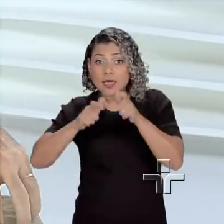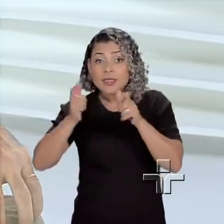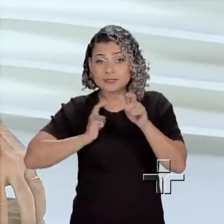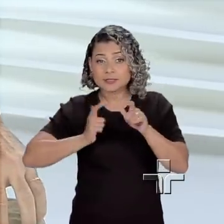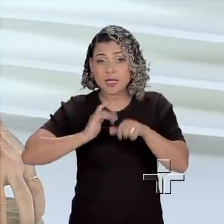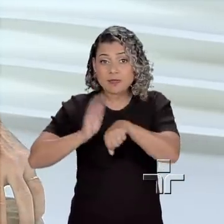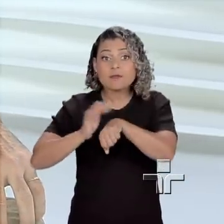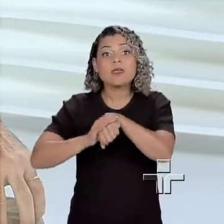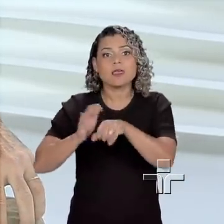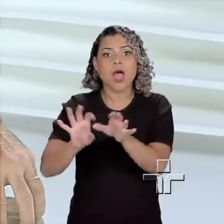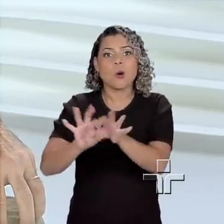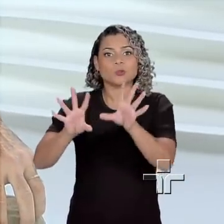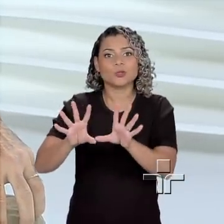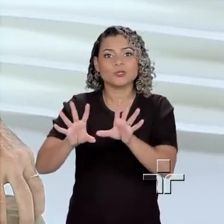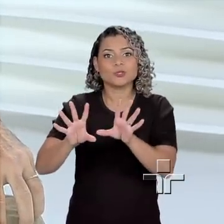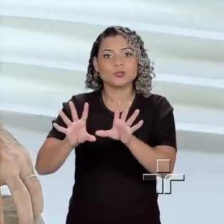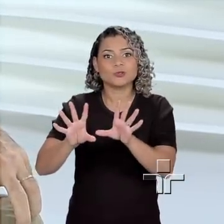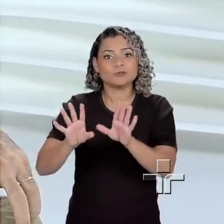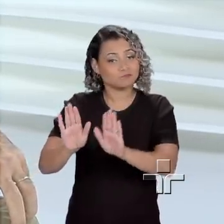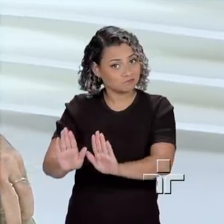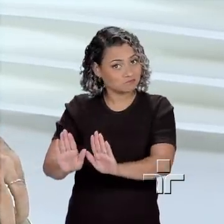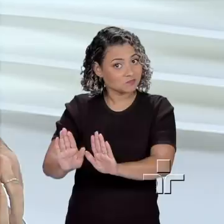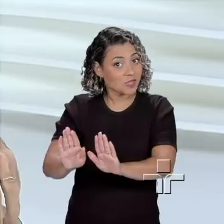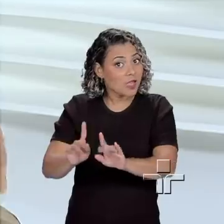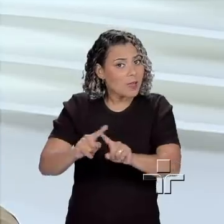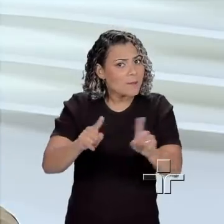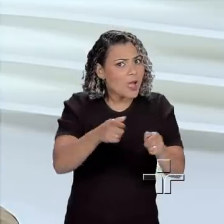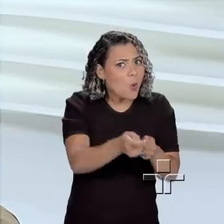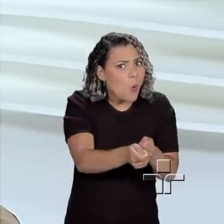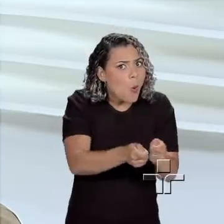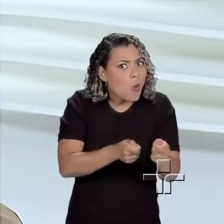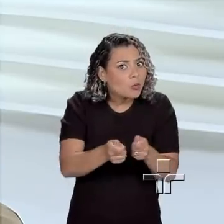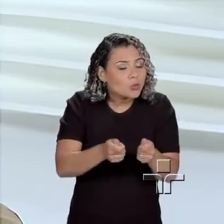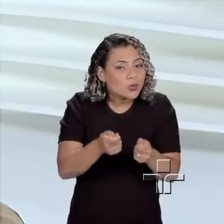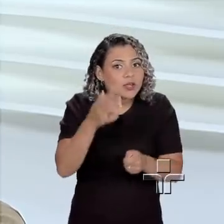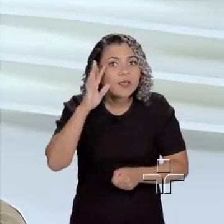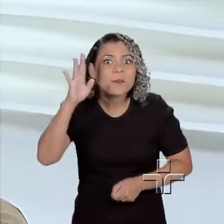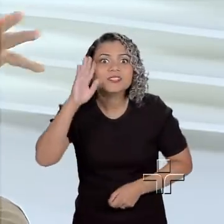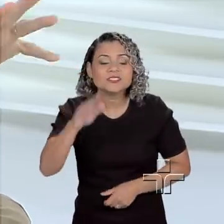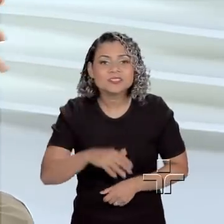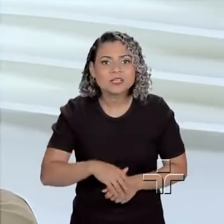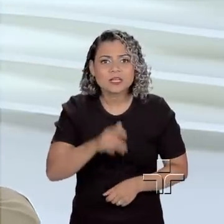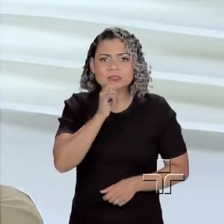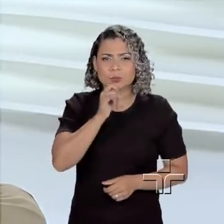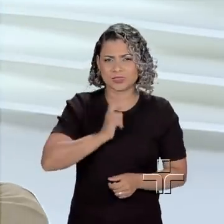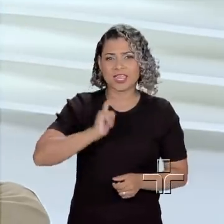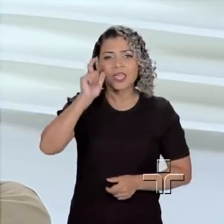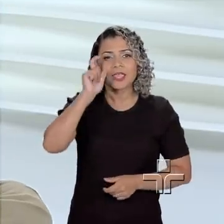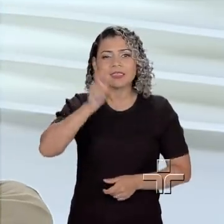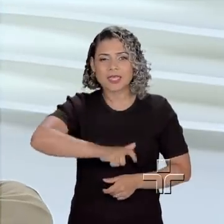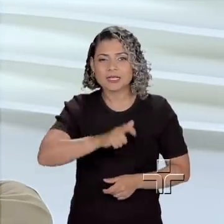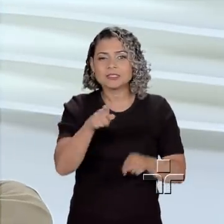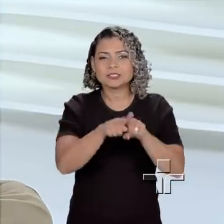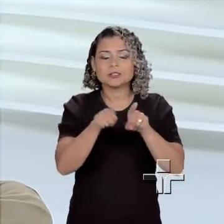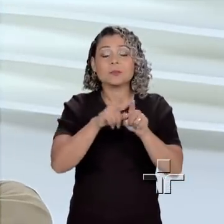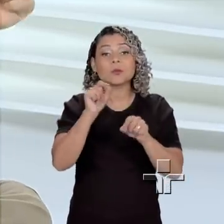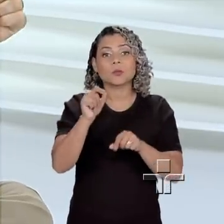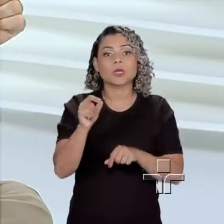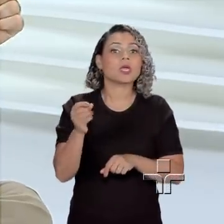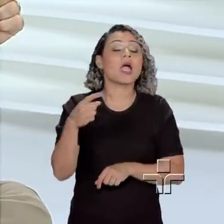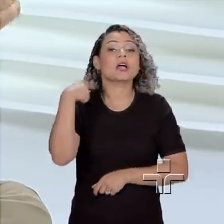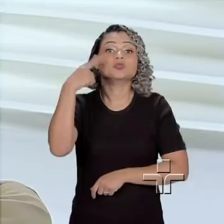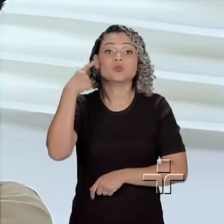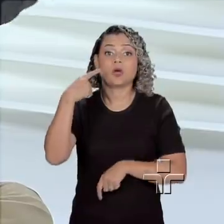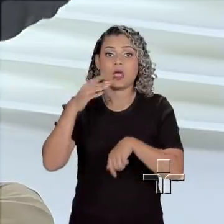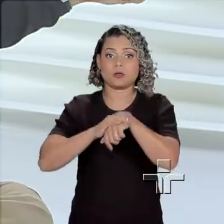controla essas companhias. Para a gente ver o nível de controle, tem um caso interessantíssimo publicado recentemente de um